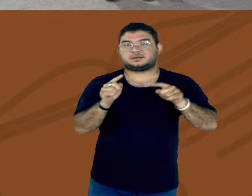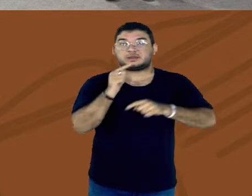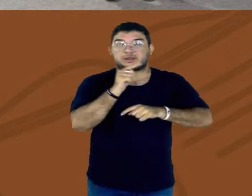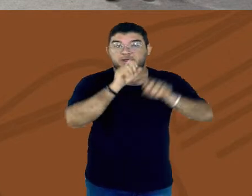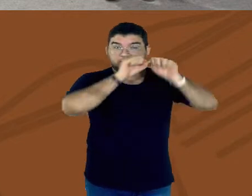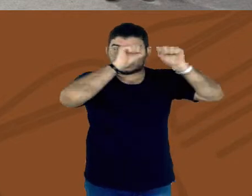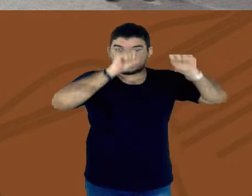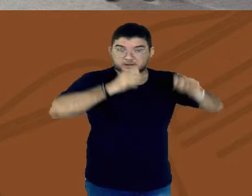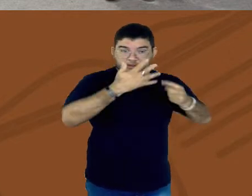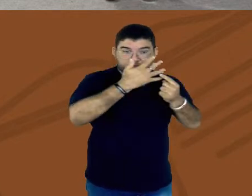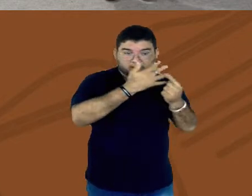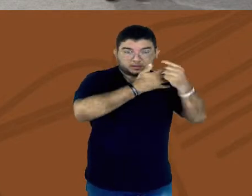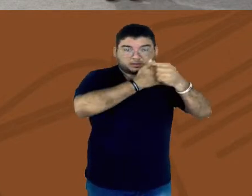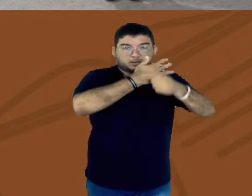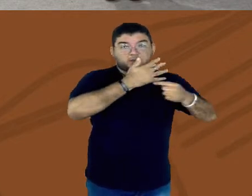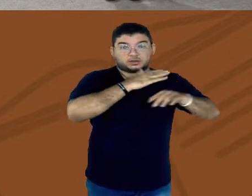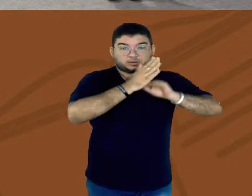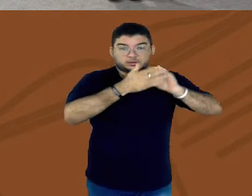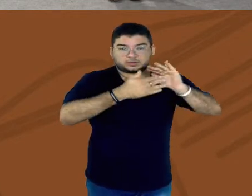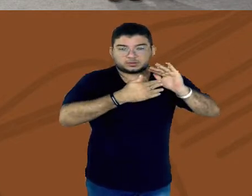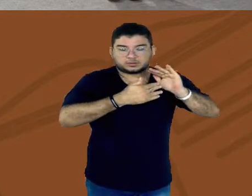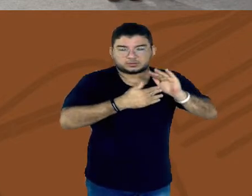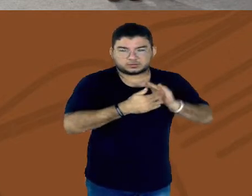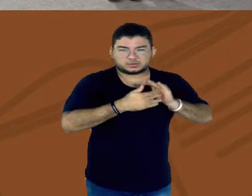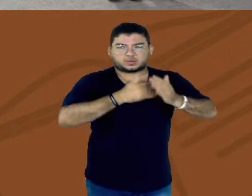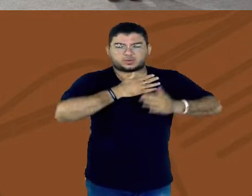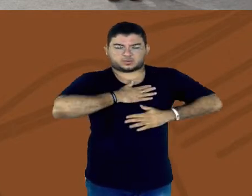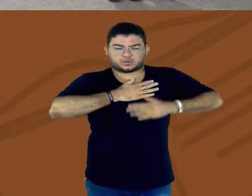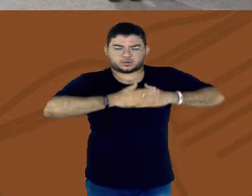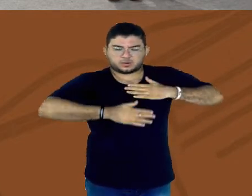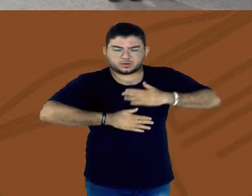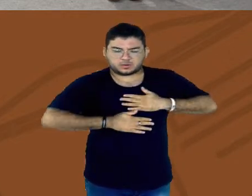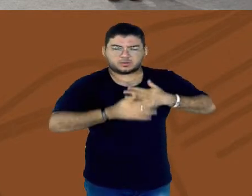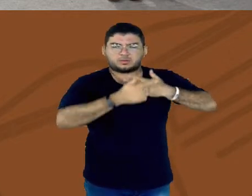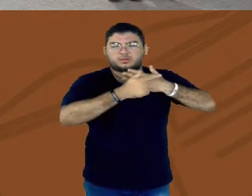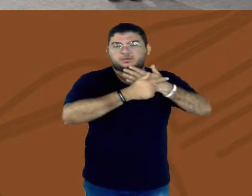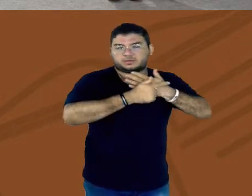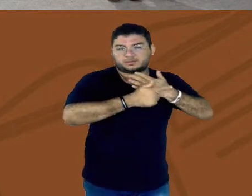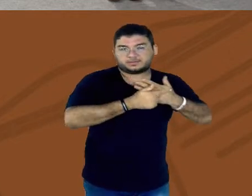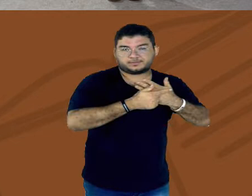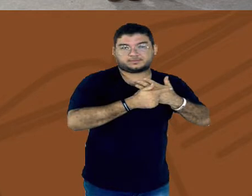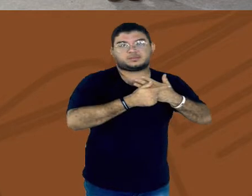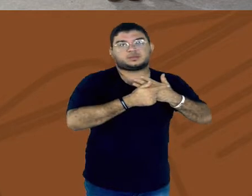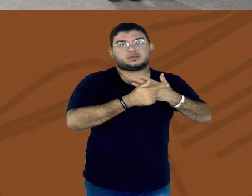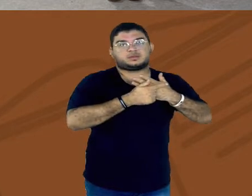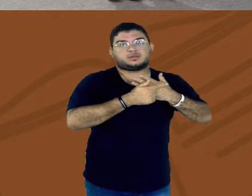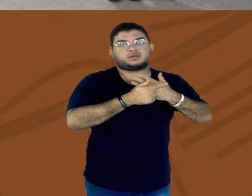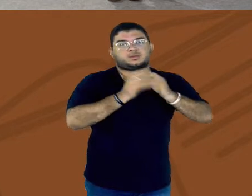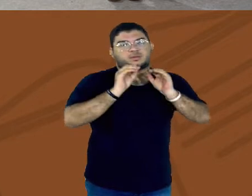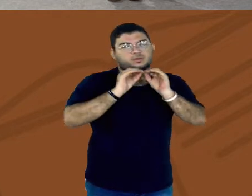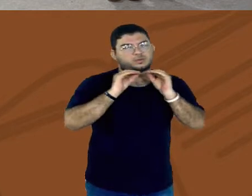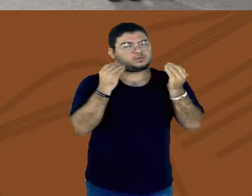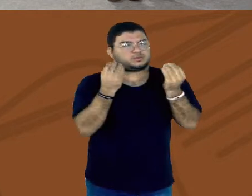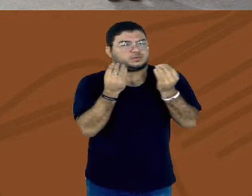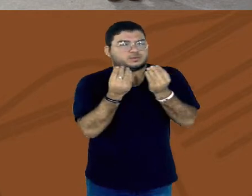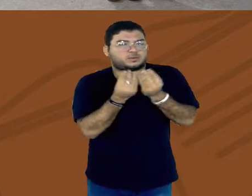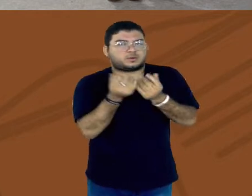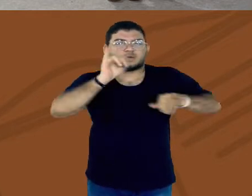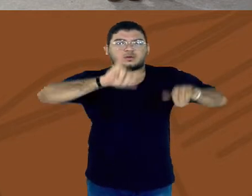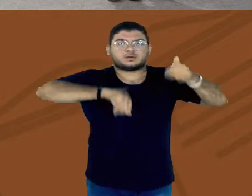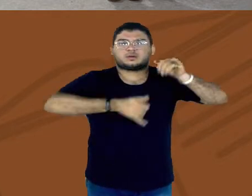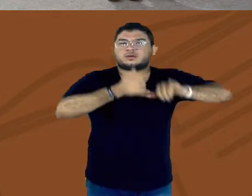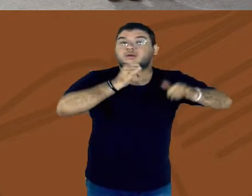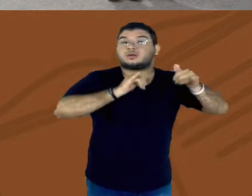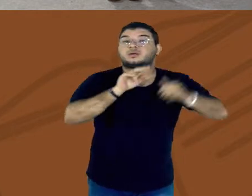endócrino controla todo o funcionamento do nosso corpo por meio de substâncias químicas que